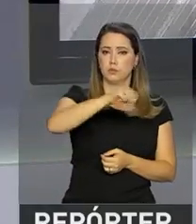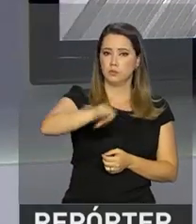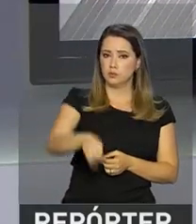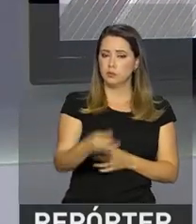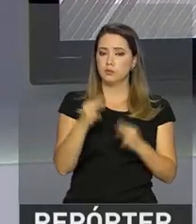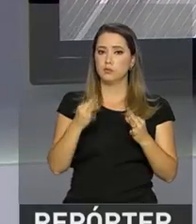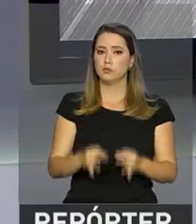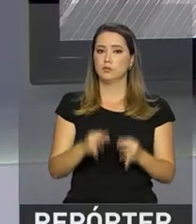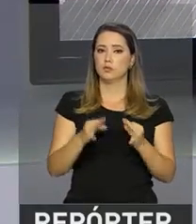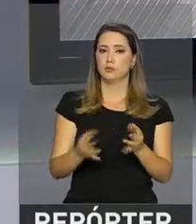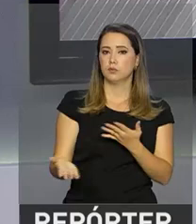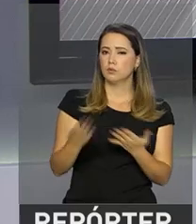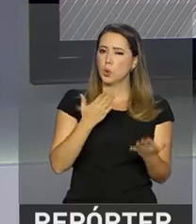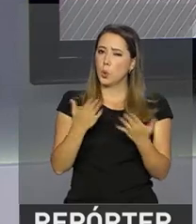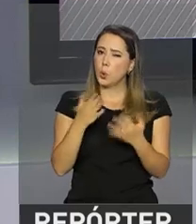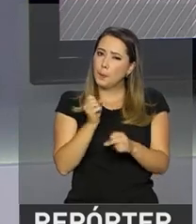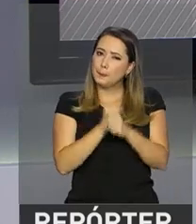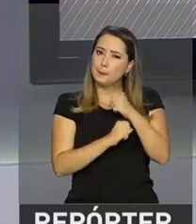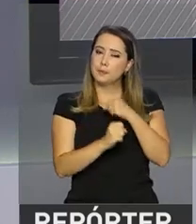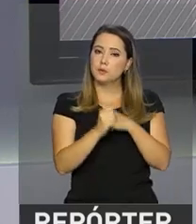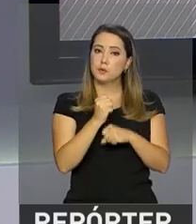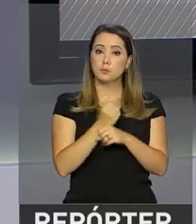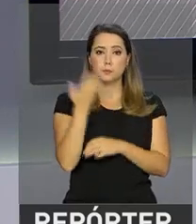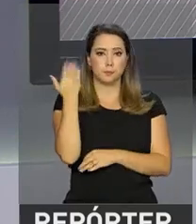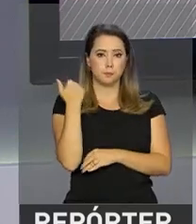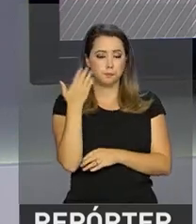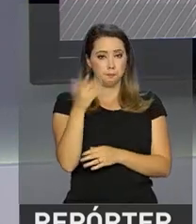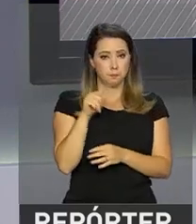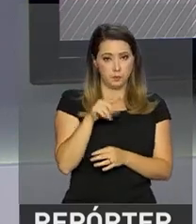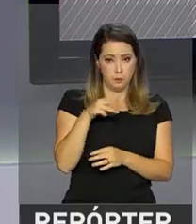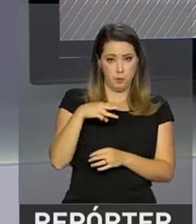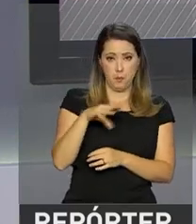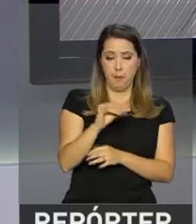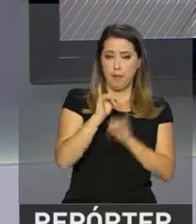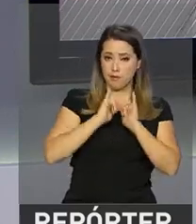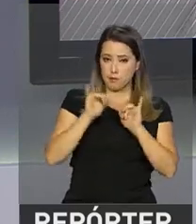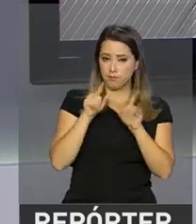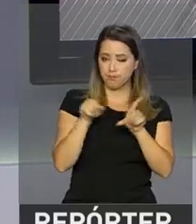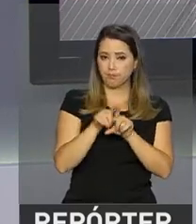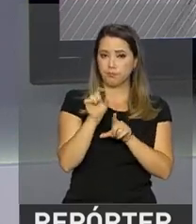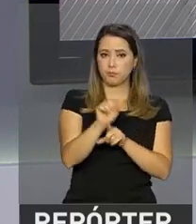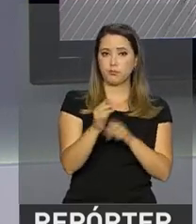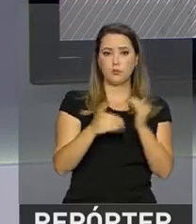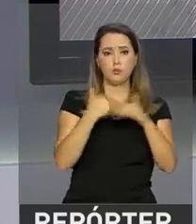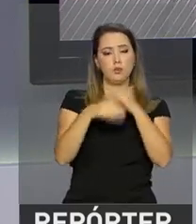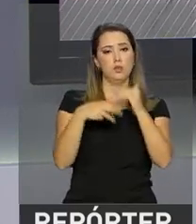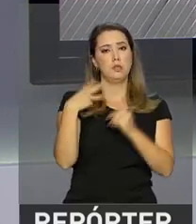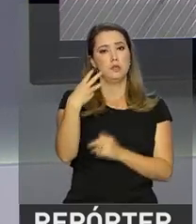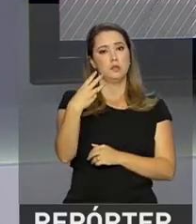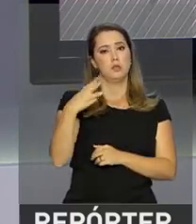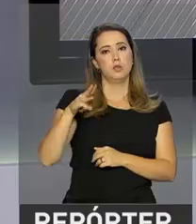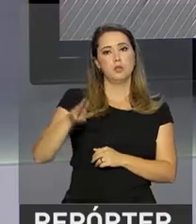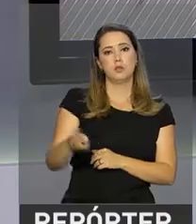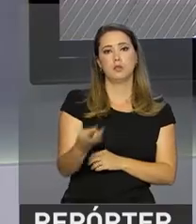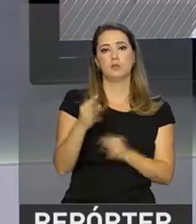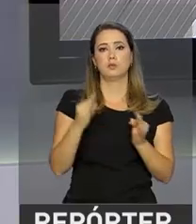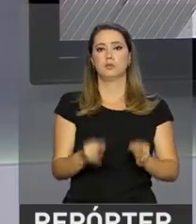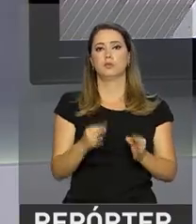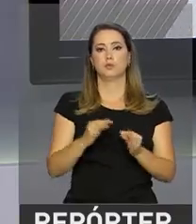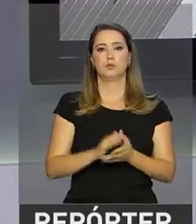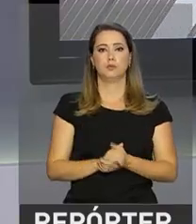milhões de toneladas em relação à estimativa anterior divulgada em março houve um crescimento de mais de 3 milhões de